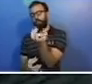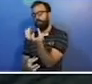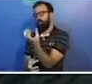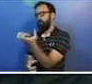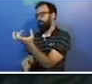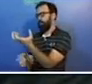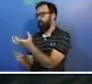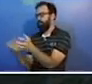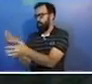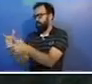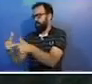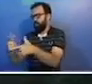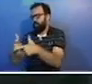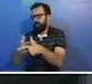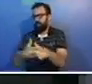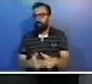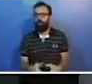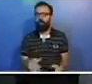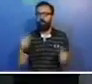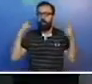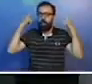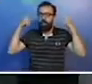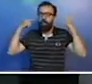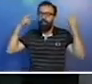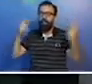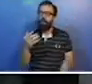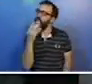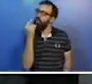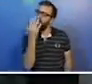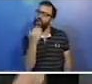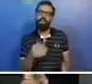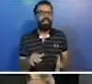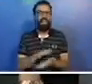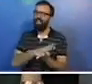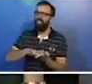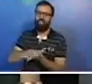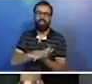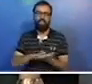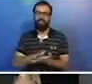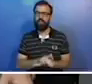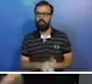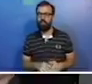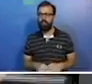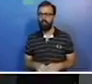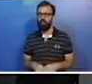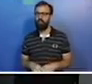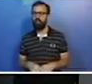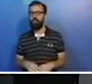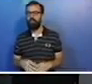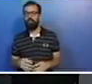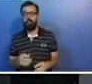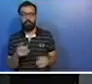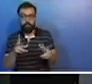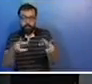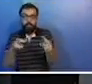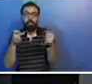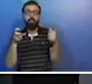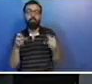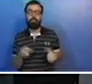que aconteceu? As ovelhinhas morreram de fome, acabaram com as ovelhas. Vocês